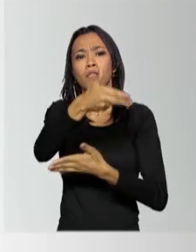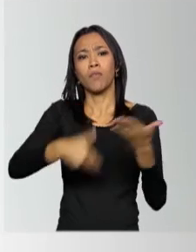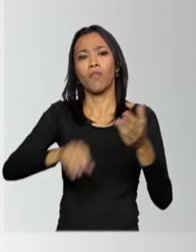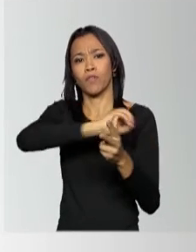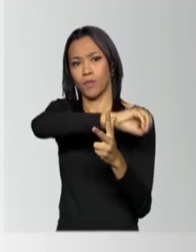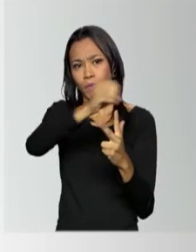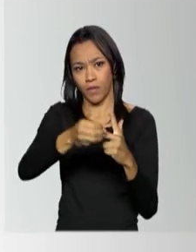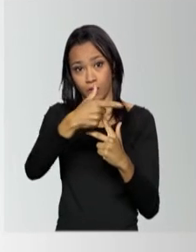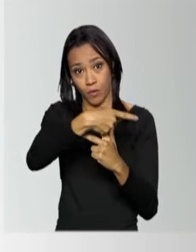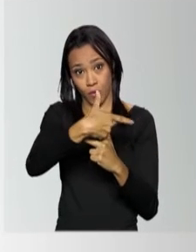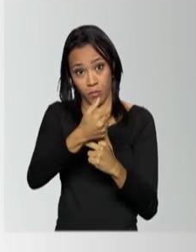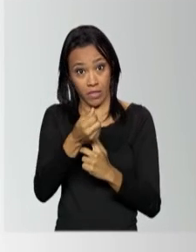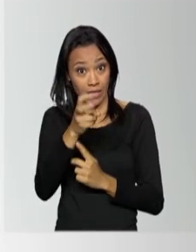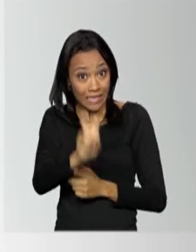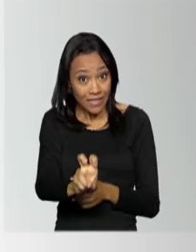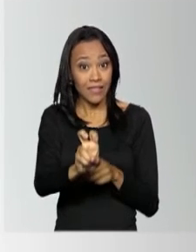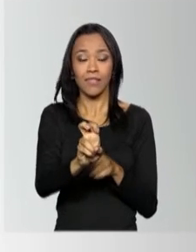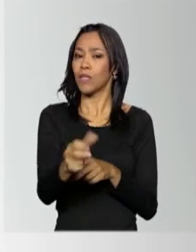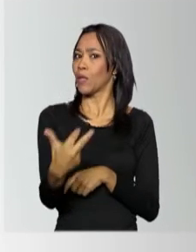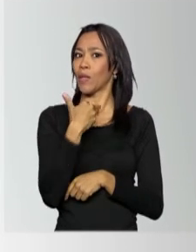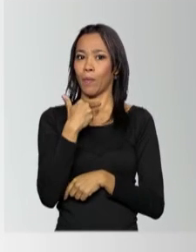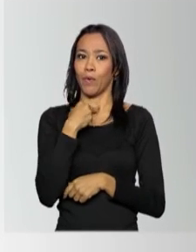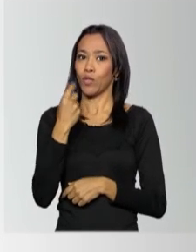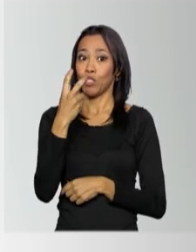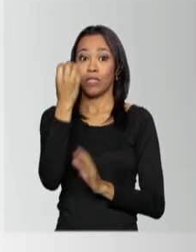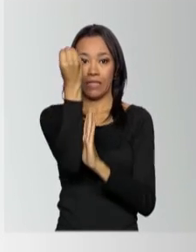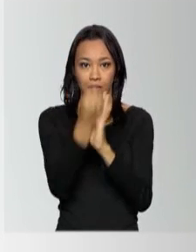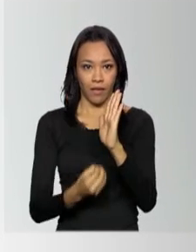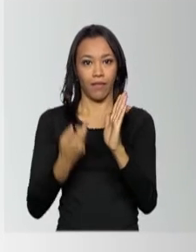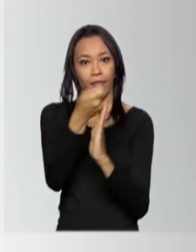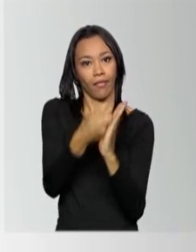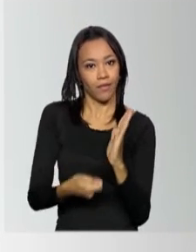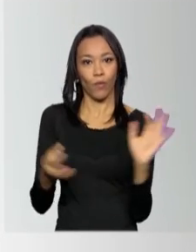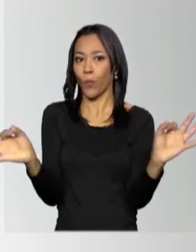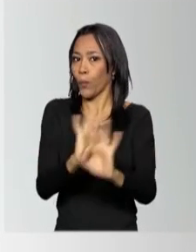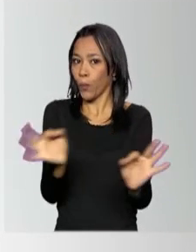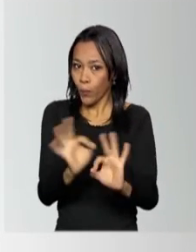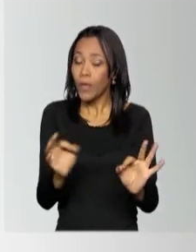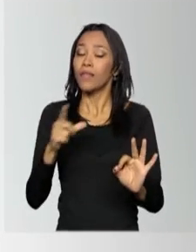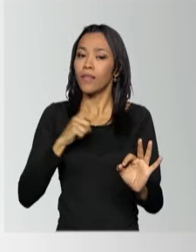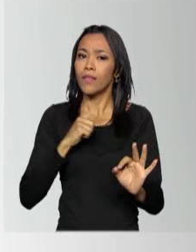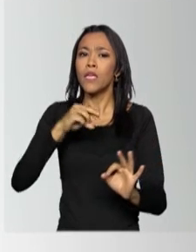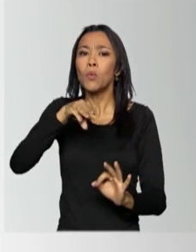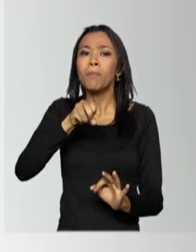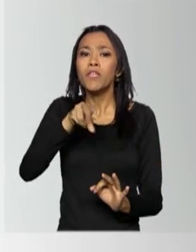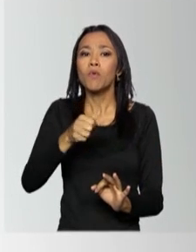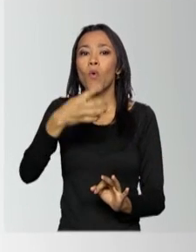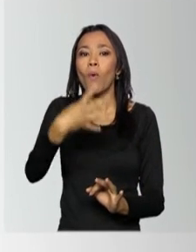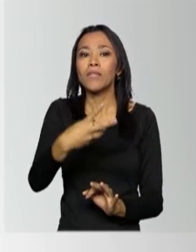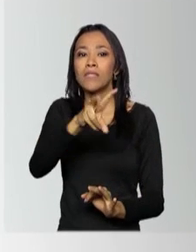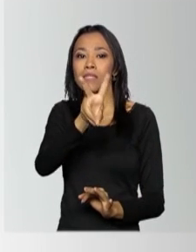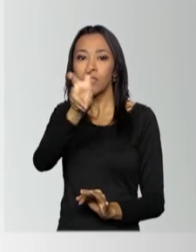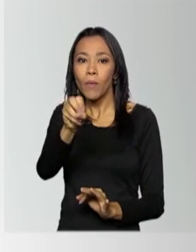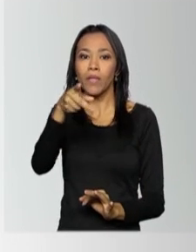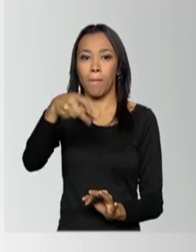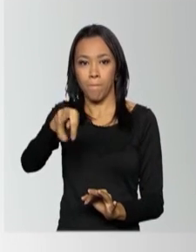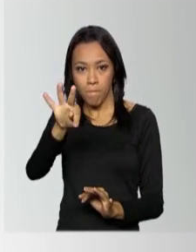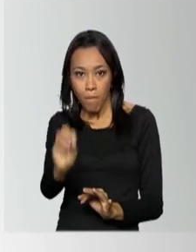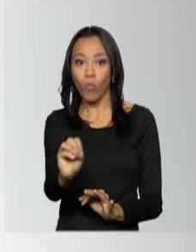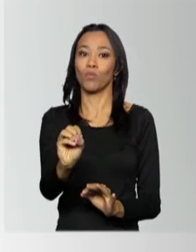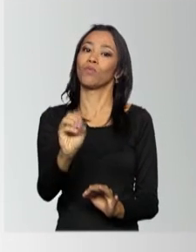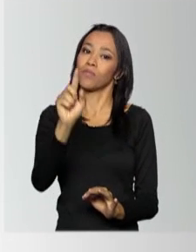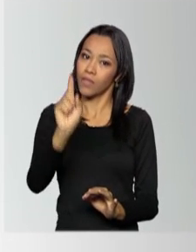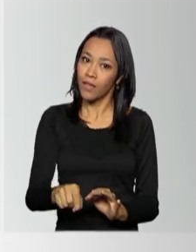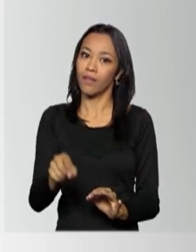2015 o candidato não pode ter nota zero na redação e precisa ter no mínimo 450 pontos na média